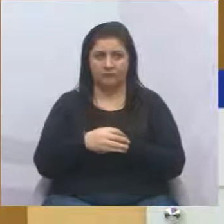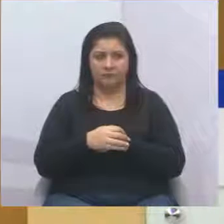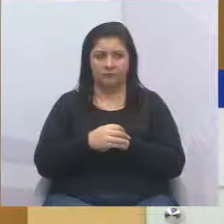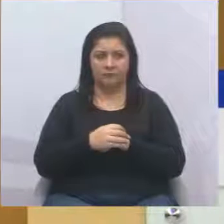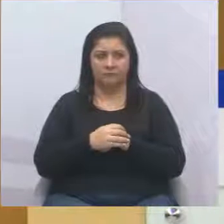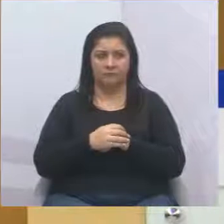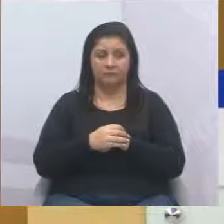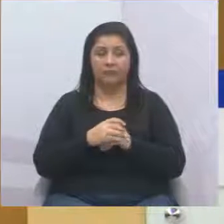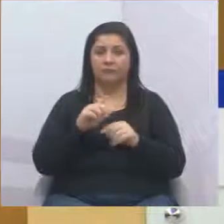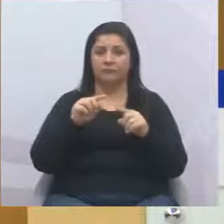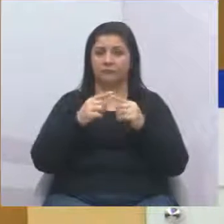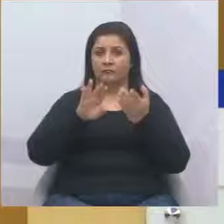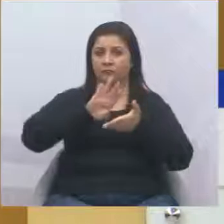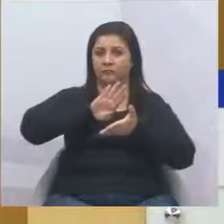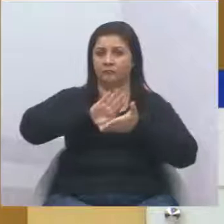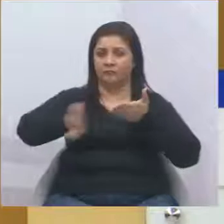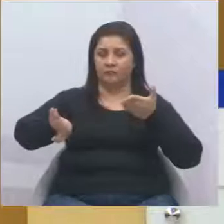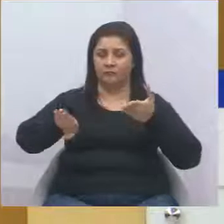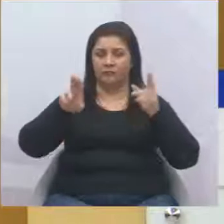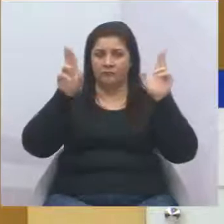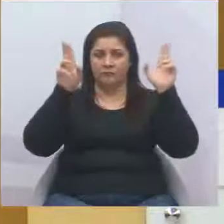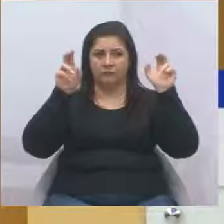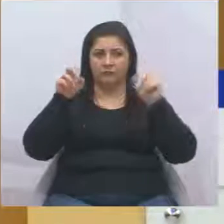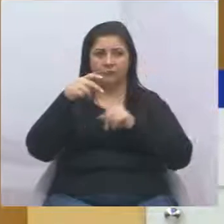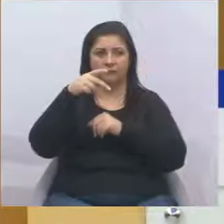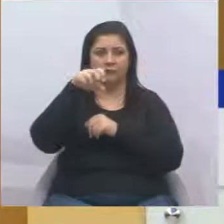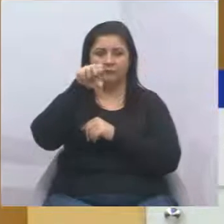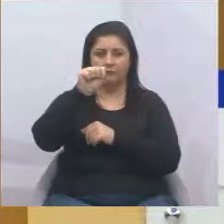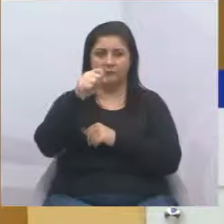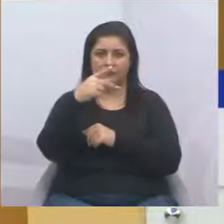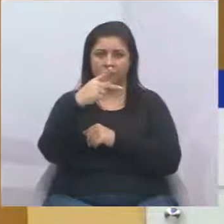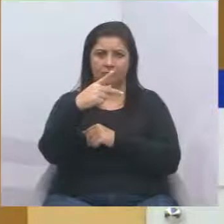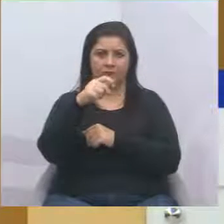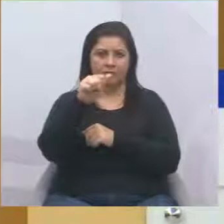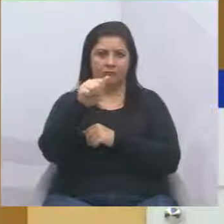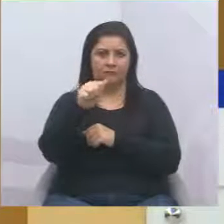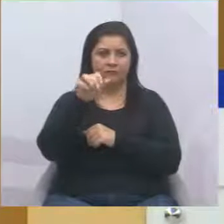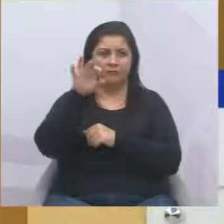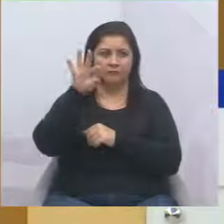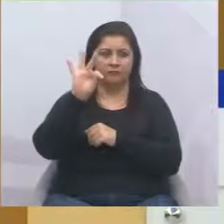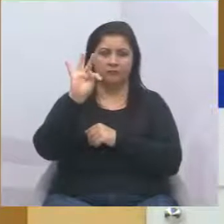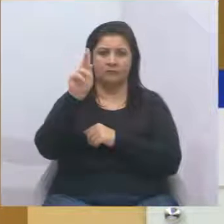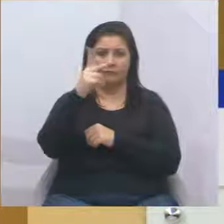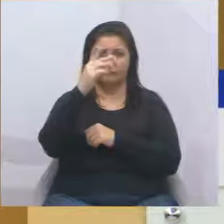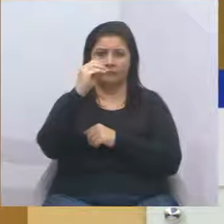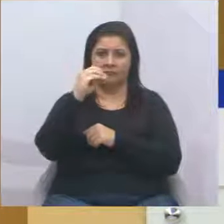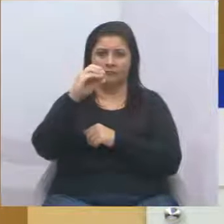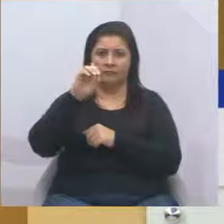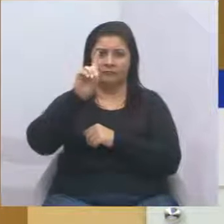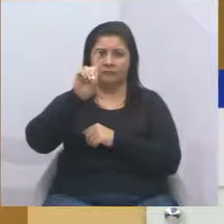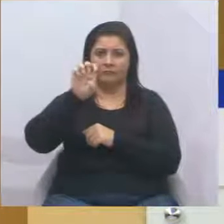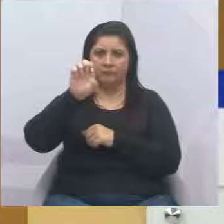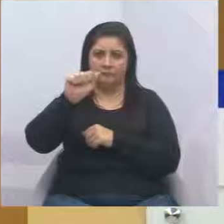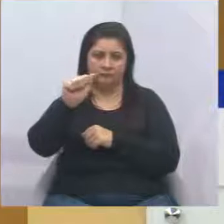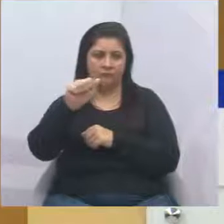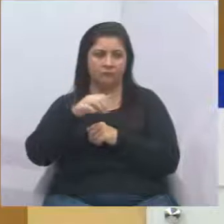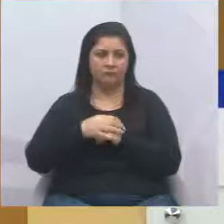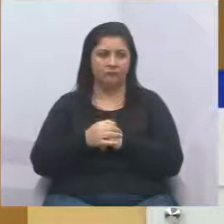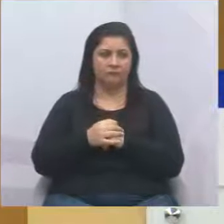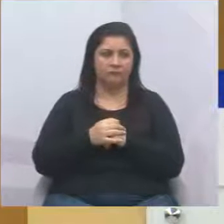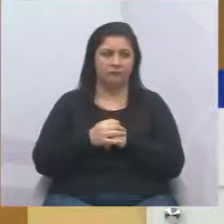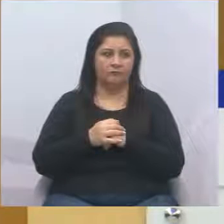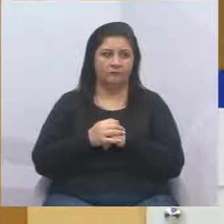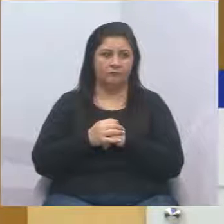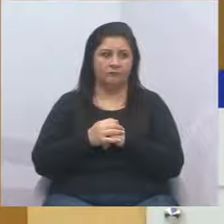especialmente excluindo a espécie Patódia campanulata e a leucaena